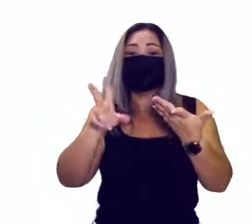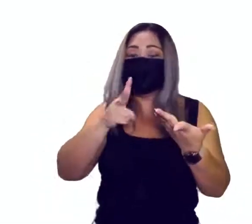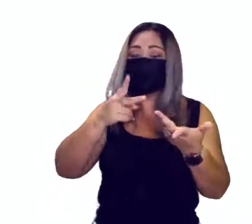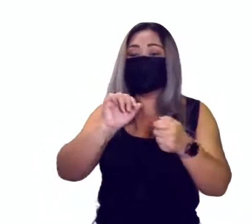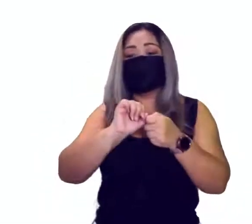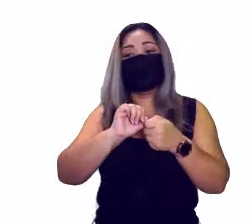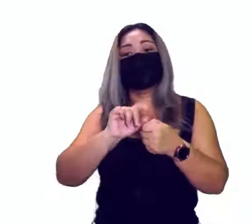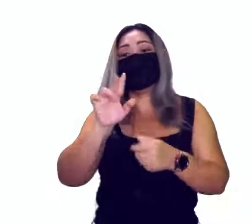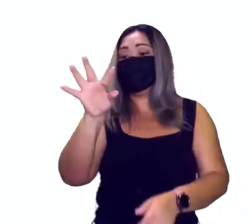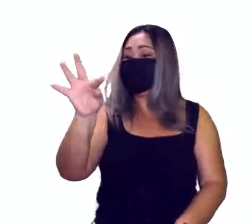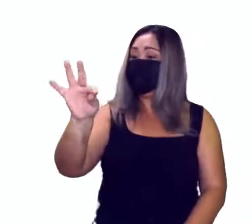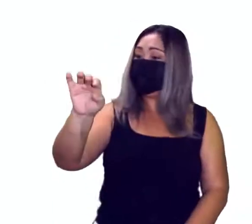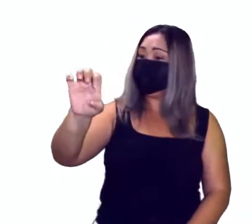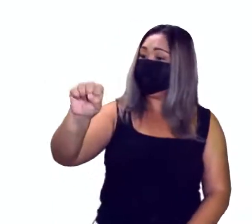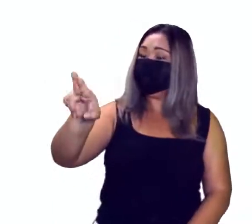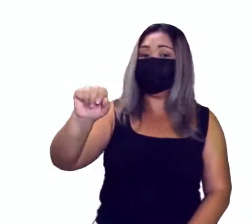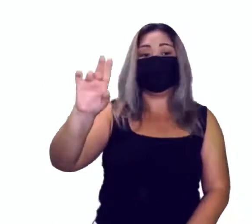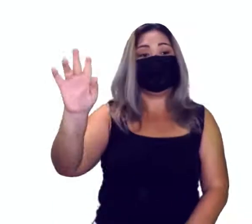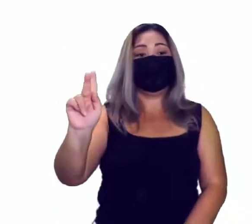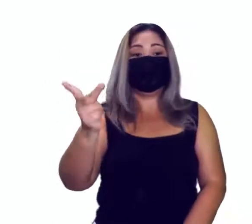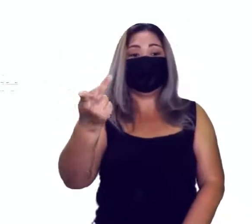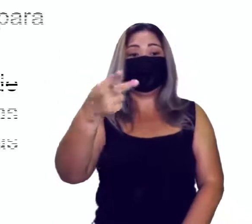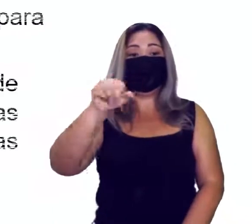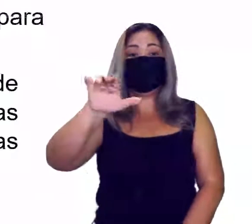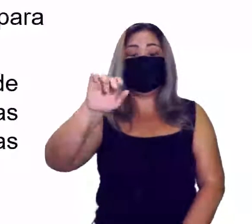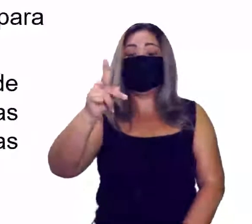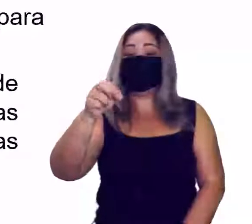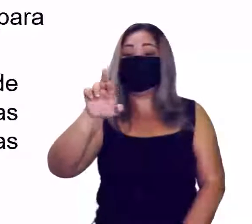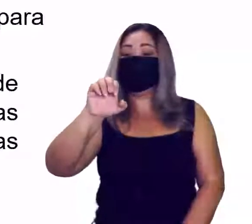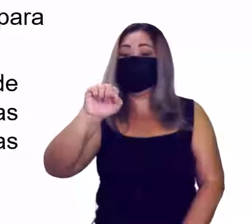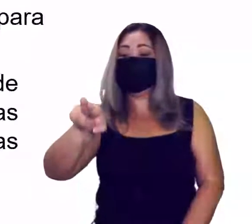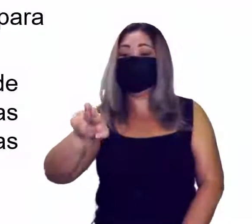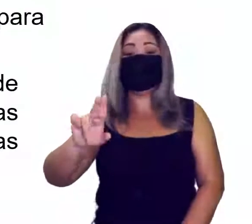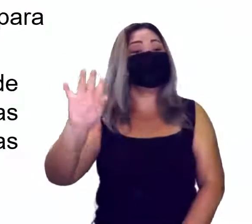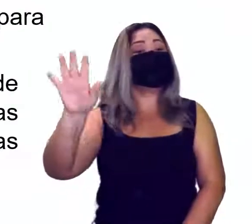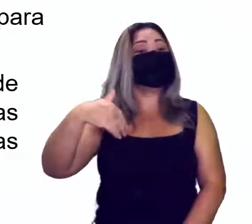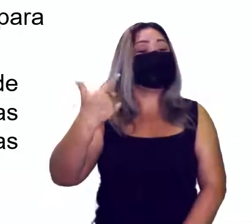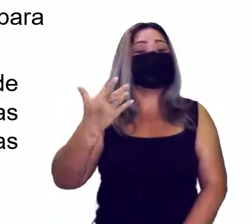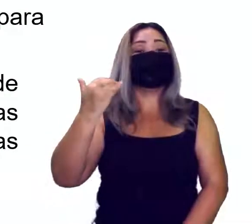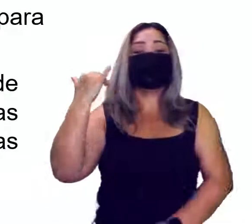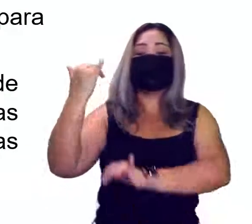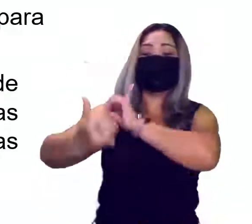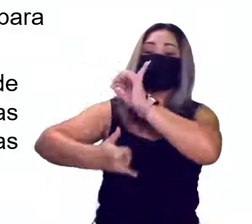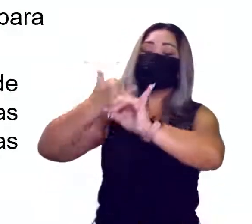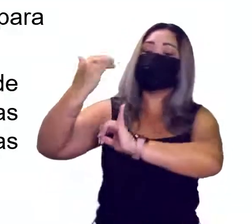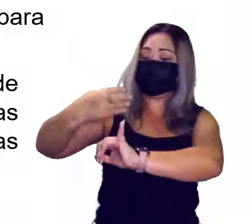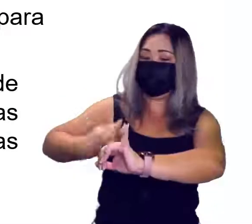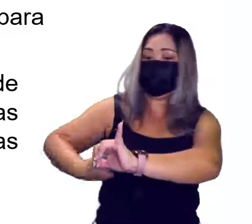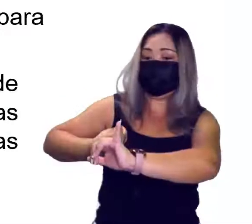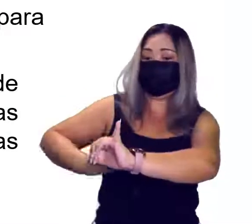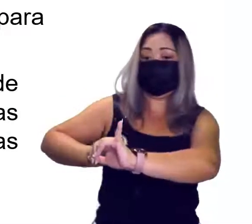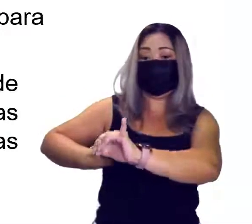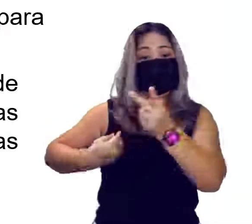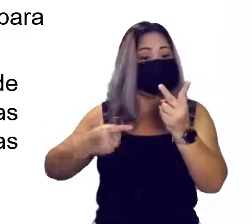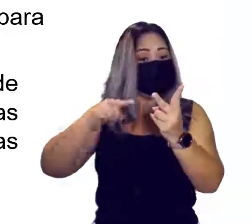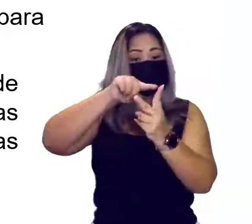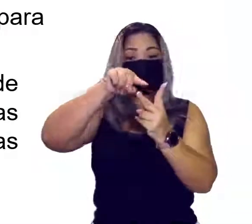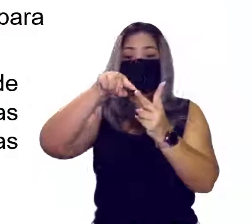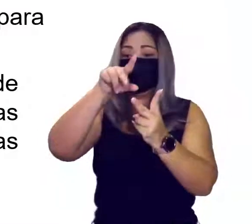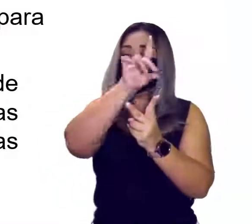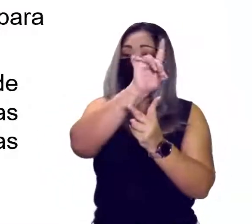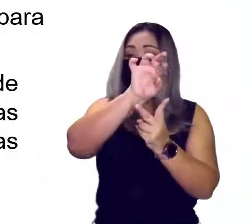que é o Teseu, Hércules, Perseu. Relatando a vida desses deuses e heróis, em